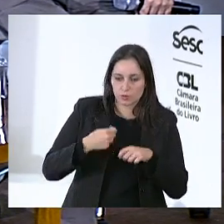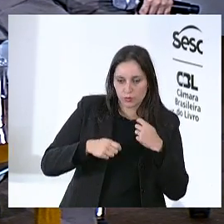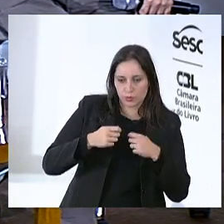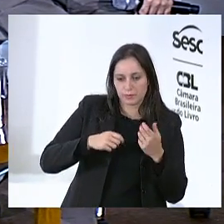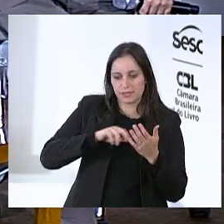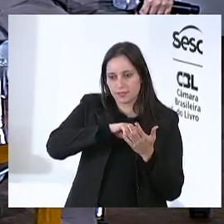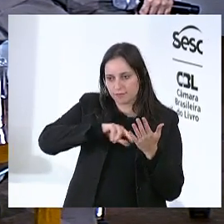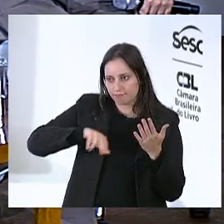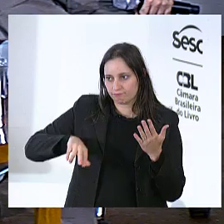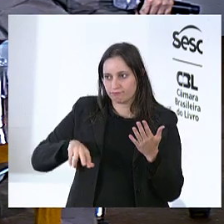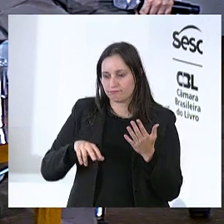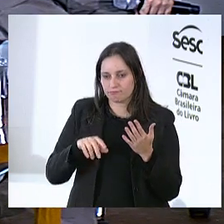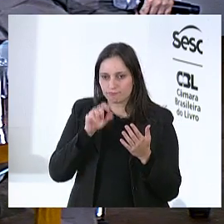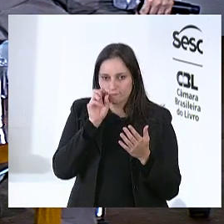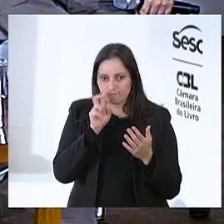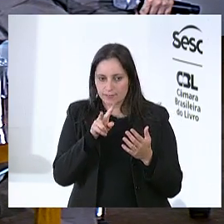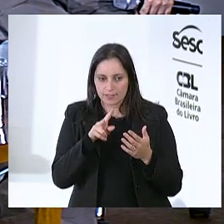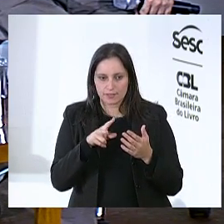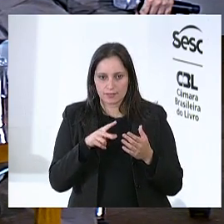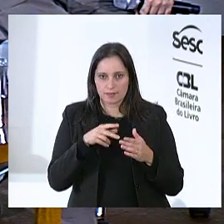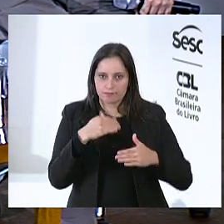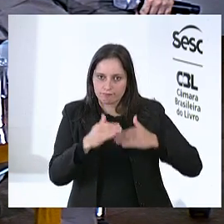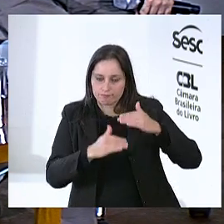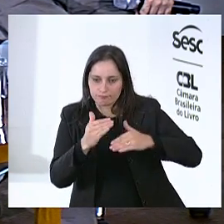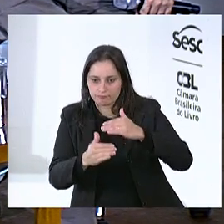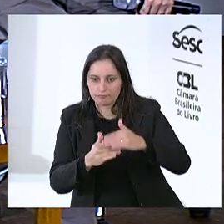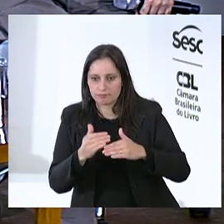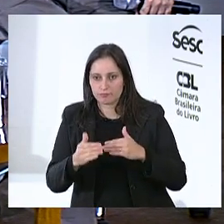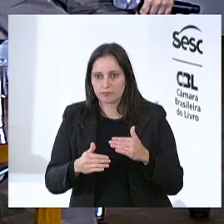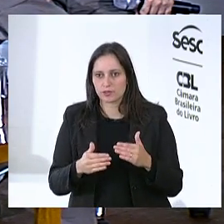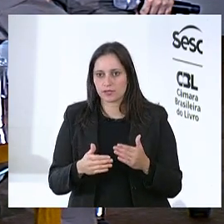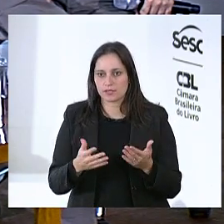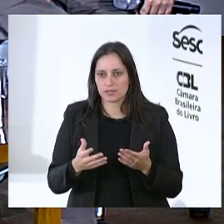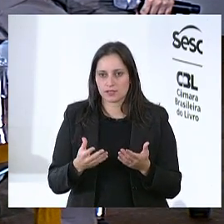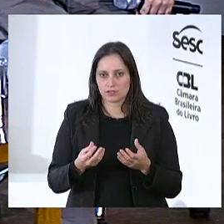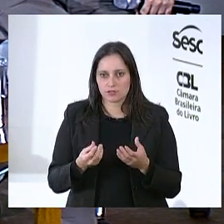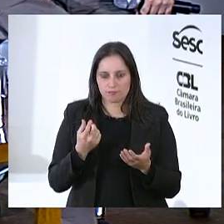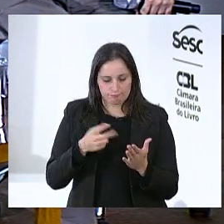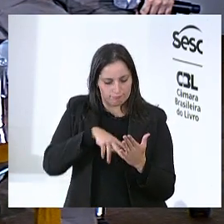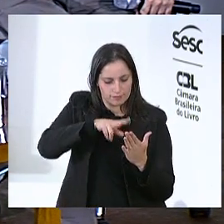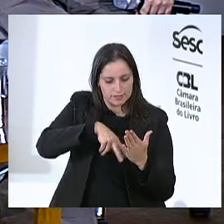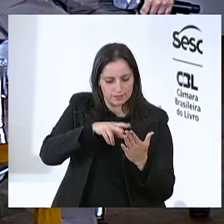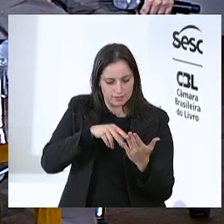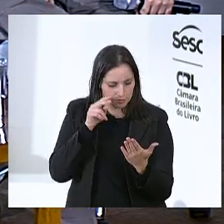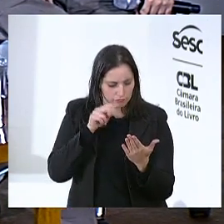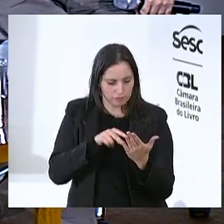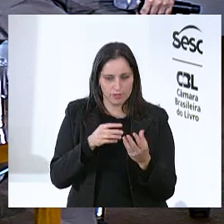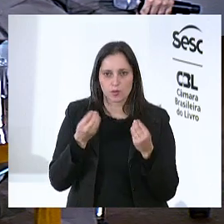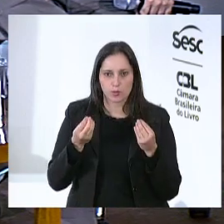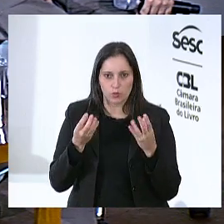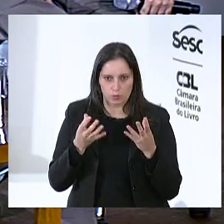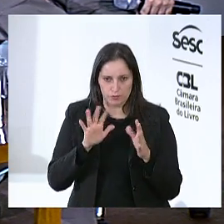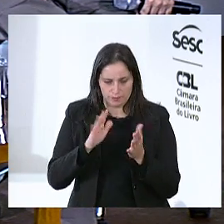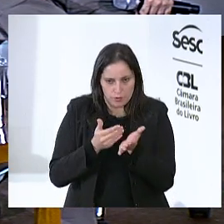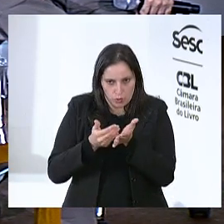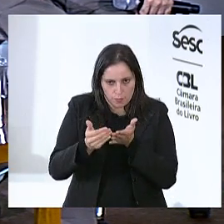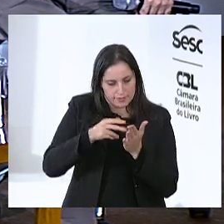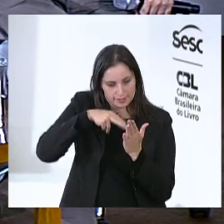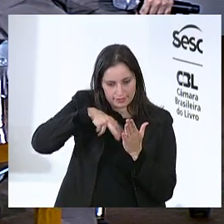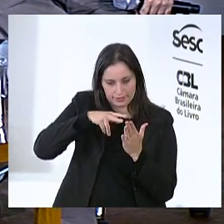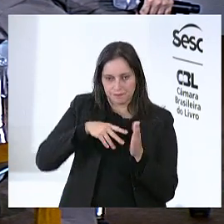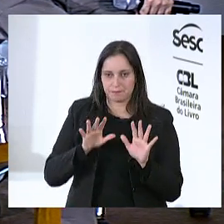vê então esse processo, como ele vê hoje o texto Mosaico Partido. Então eu leio para